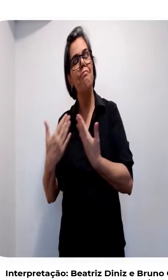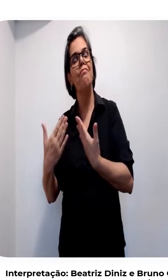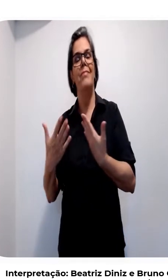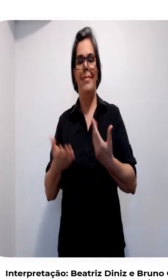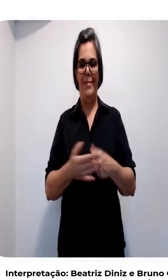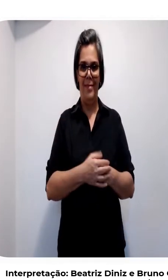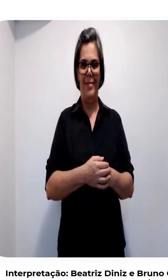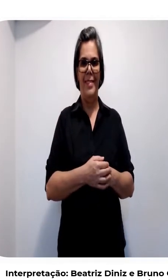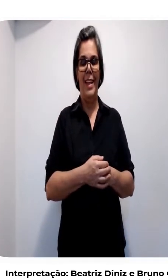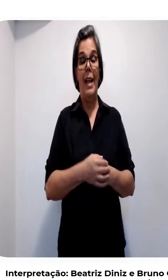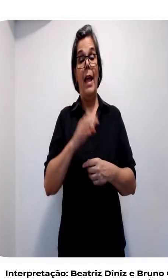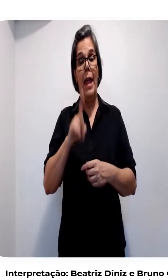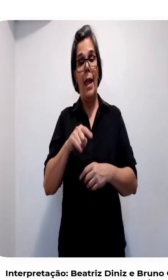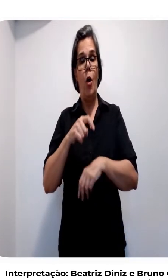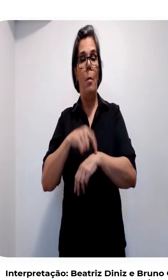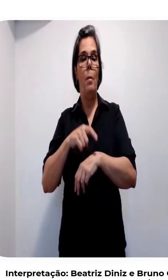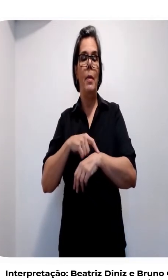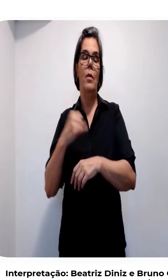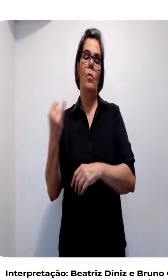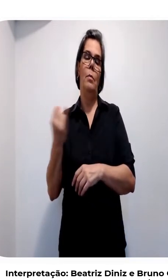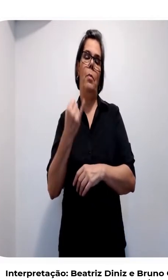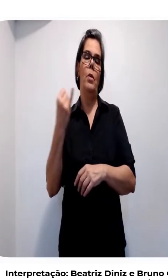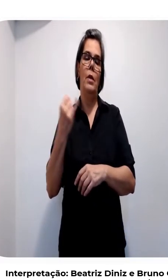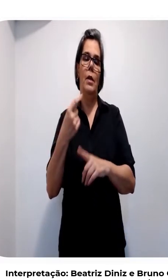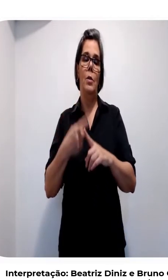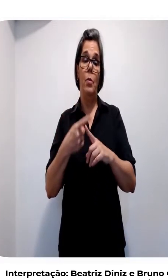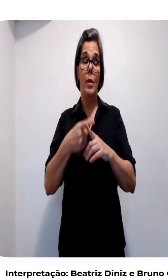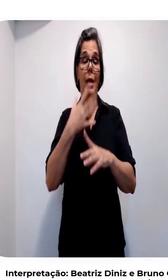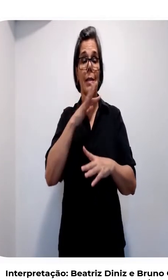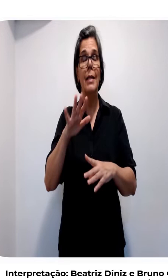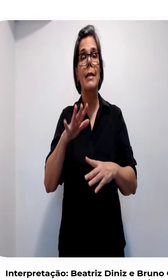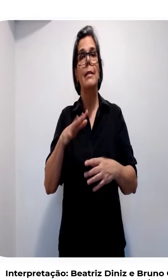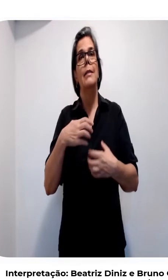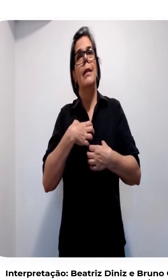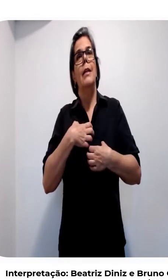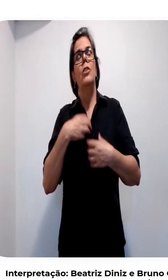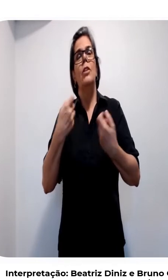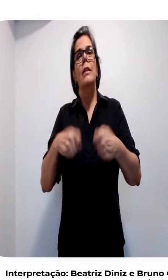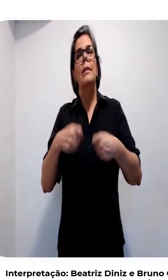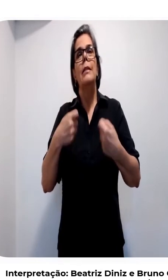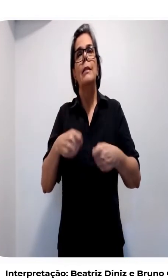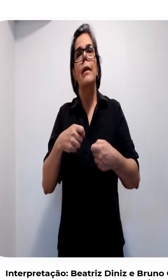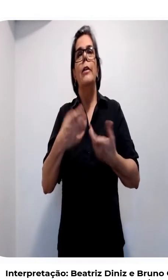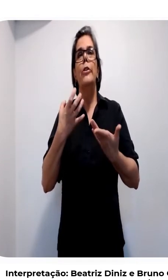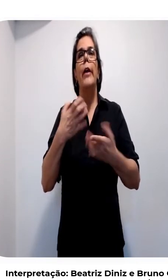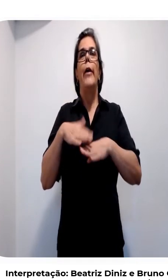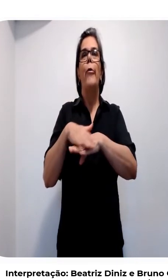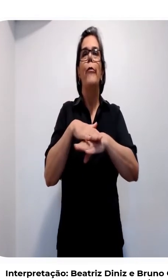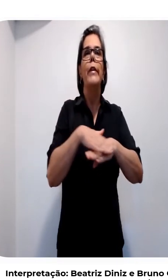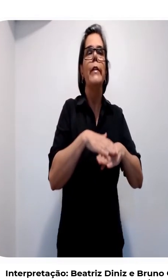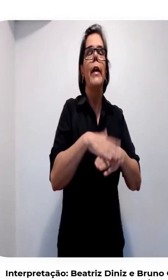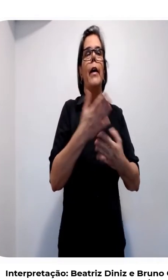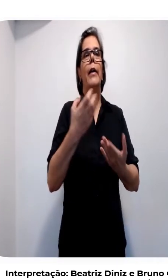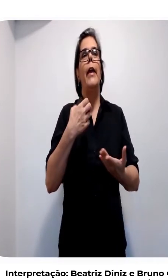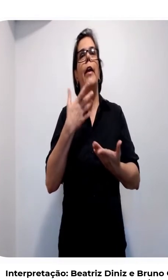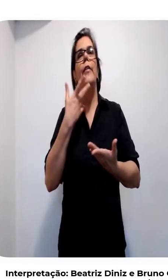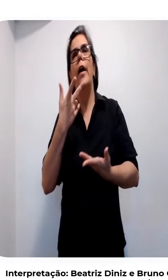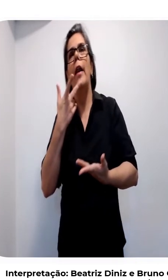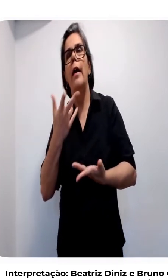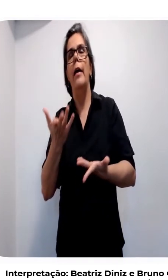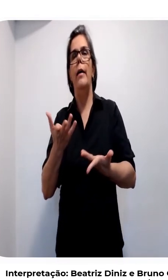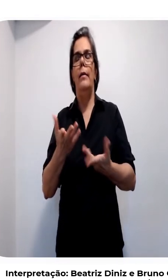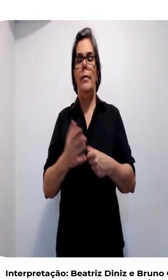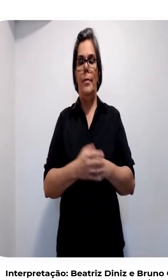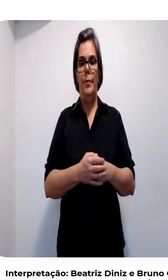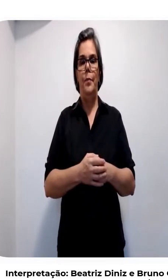muito importante. Eles estão com muita necessidade de falar, de conversar, de serem ouvidos,